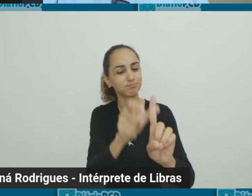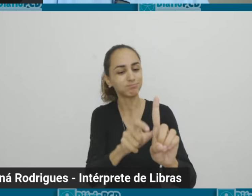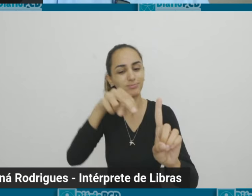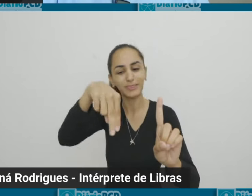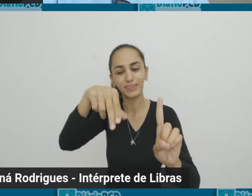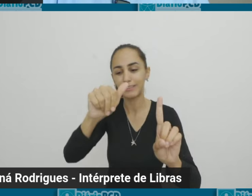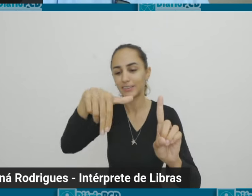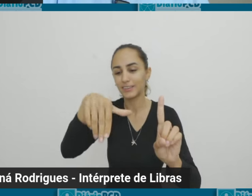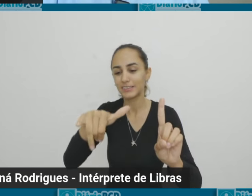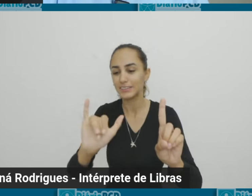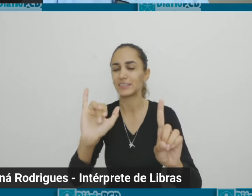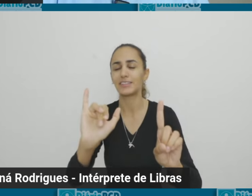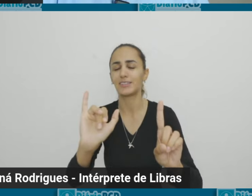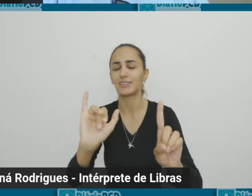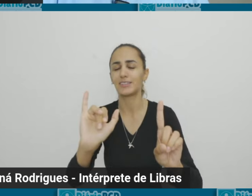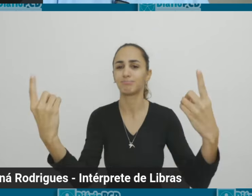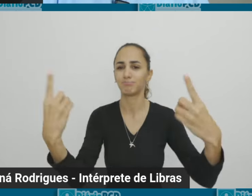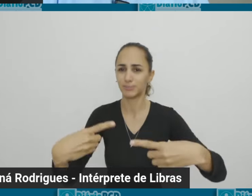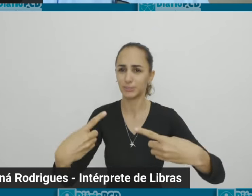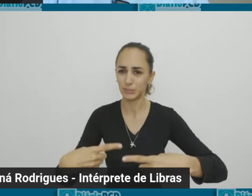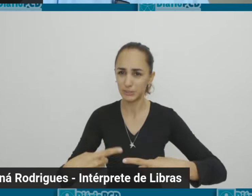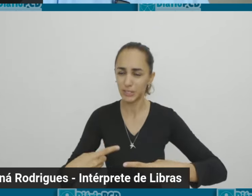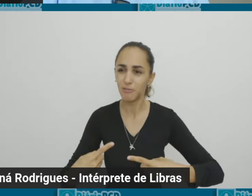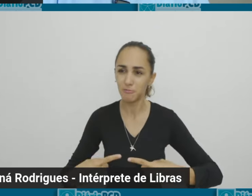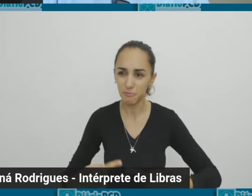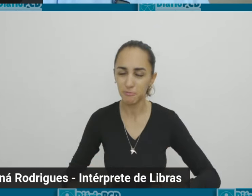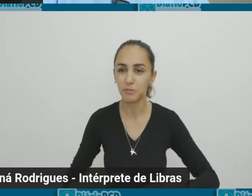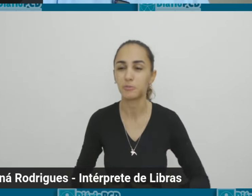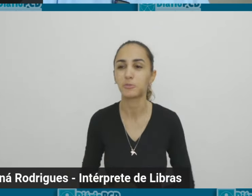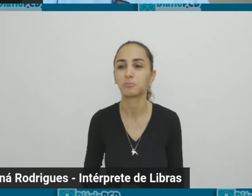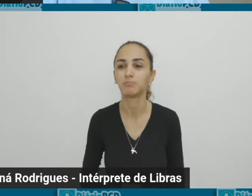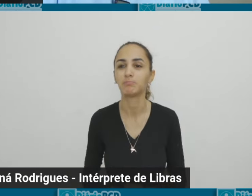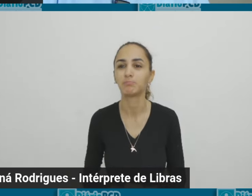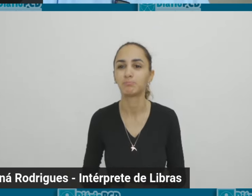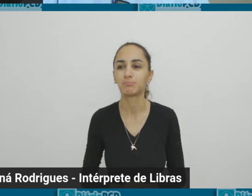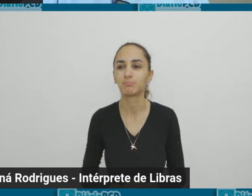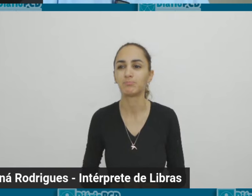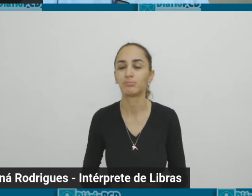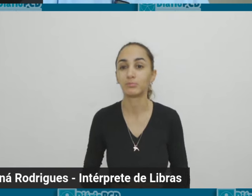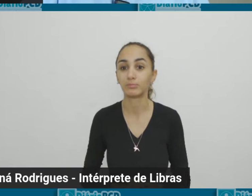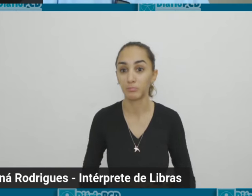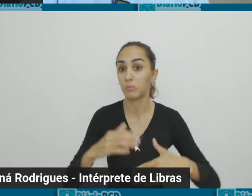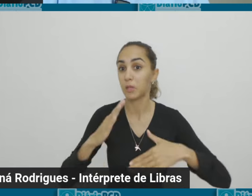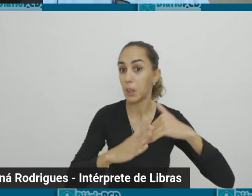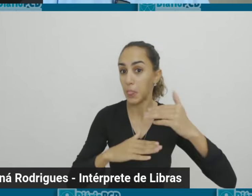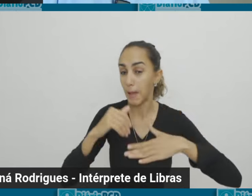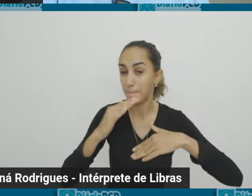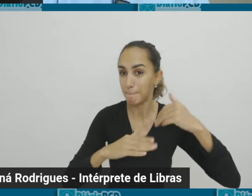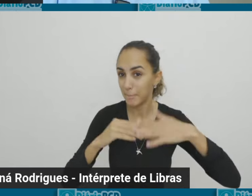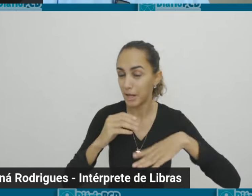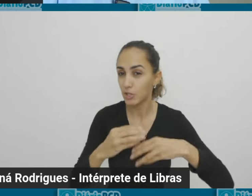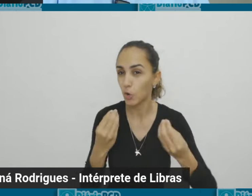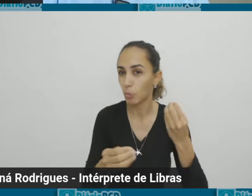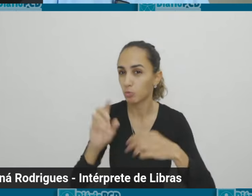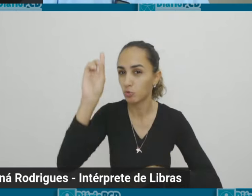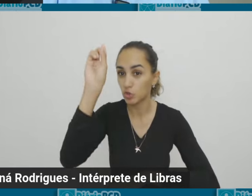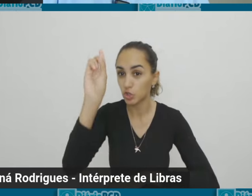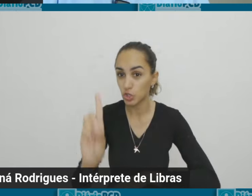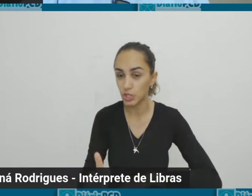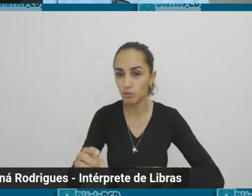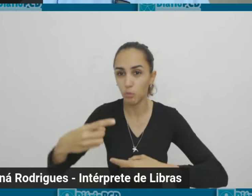os desafios que se apresentam para o exercício dos direitos políticos das pessoas com